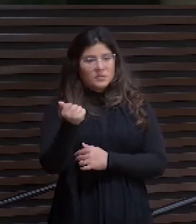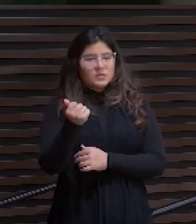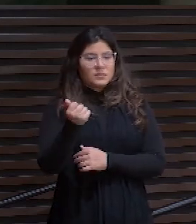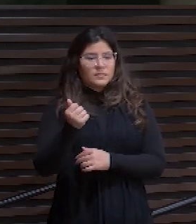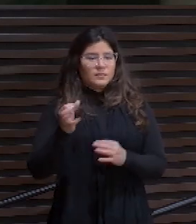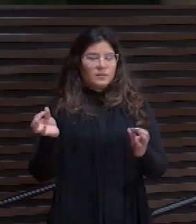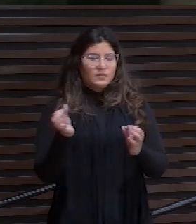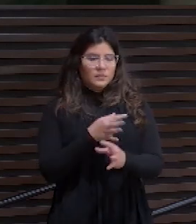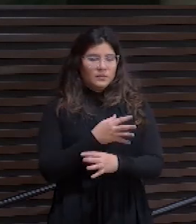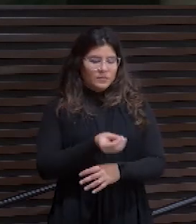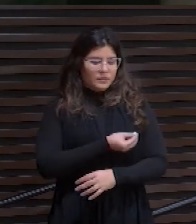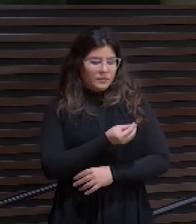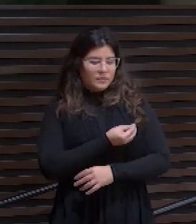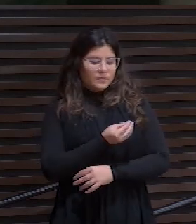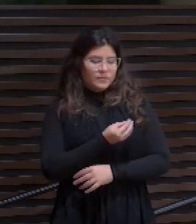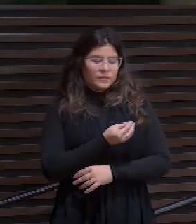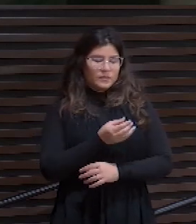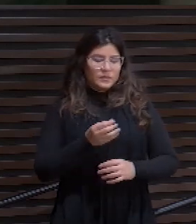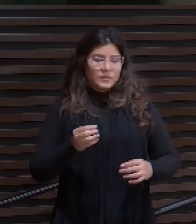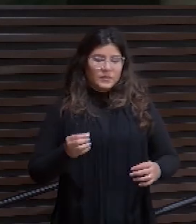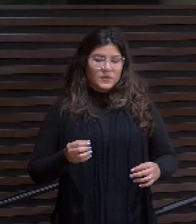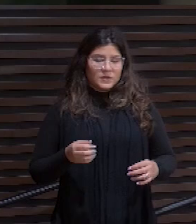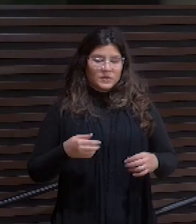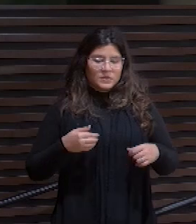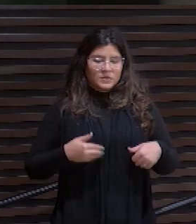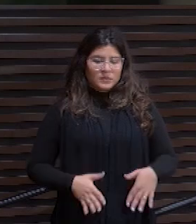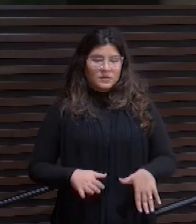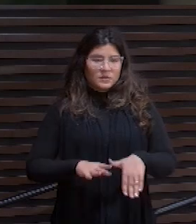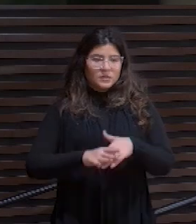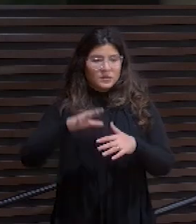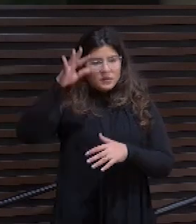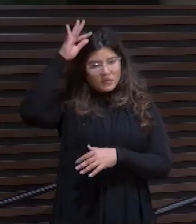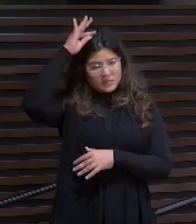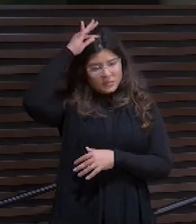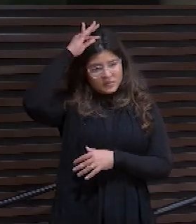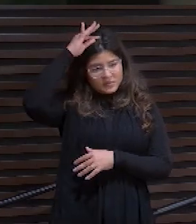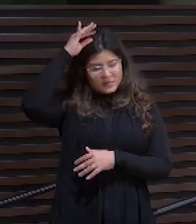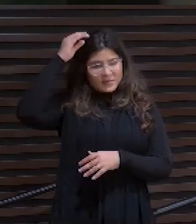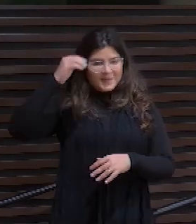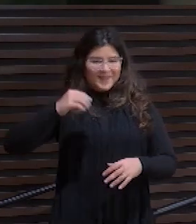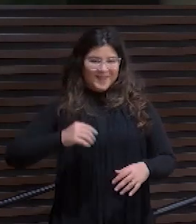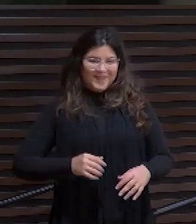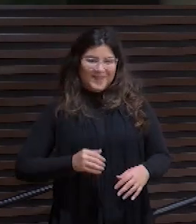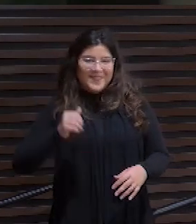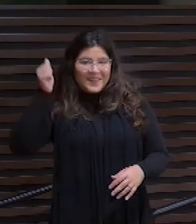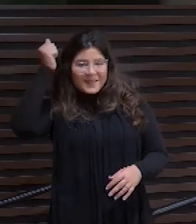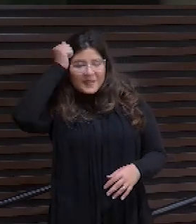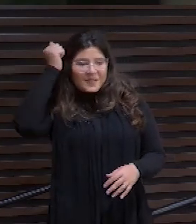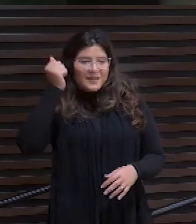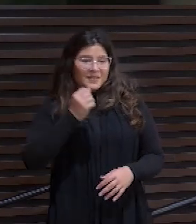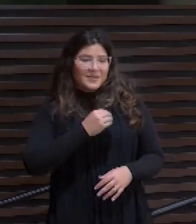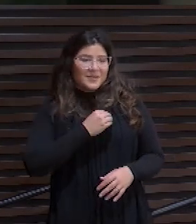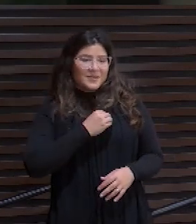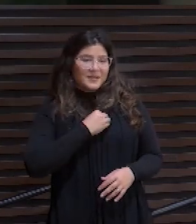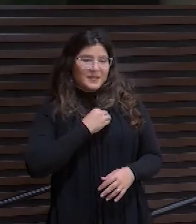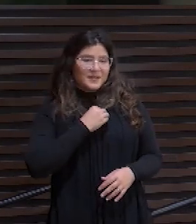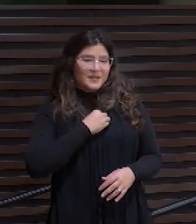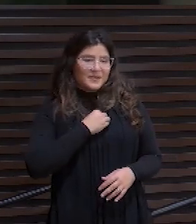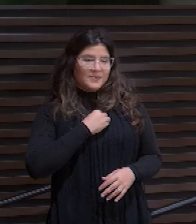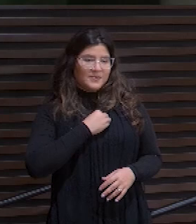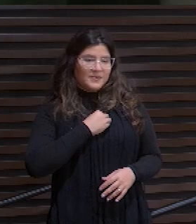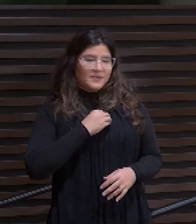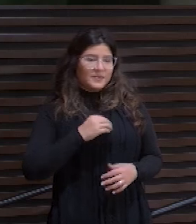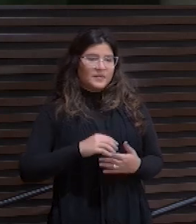você seja nascido do alto, para que você se arrependa do seu pecado. Eu creio, meus irmãos, que o Senhor chama hoje pela